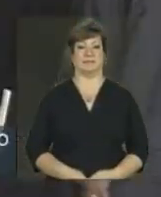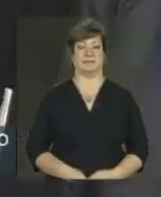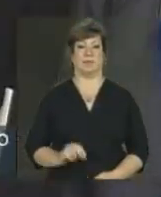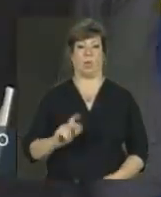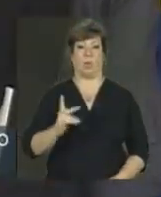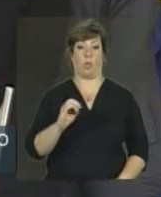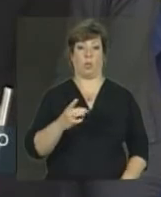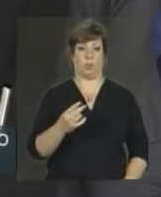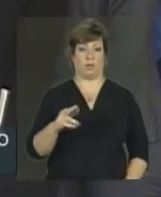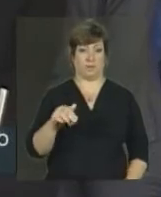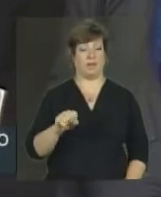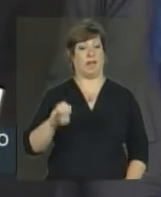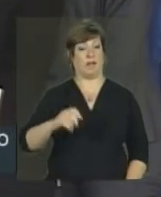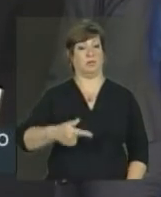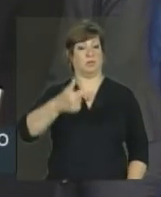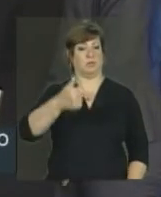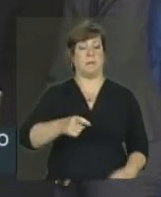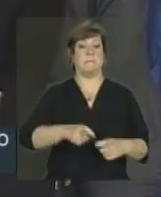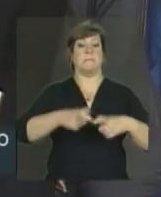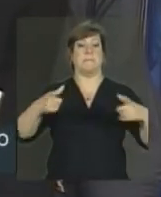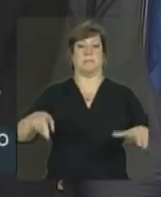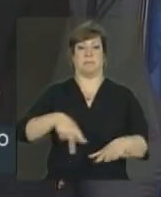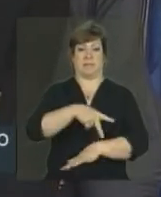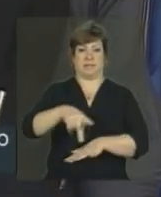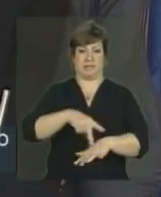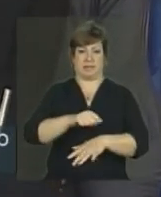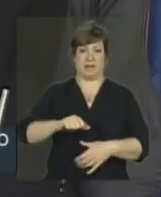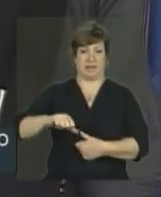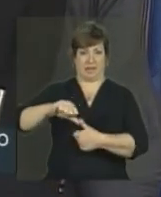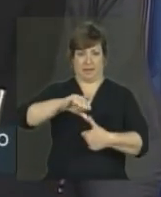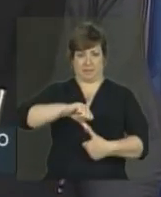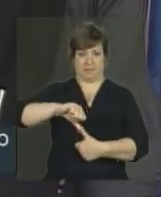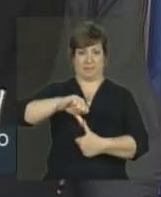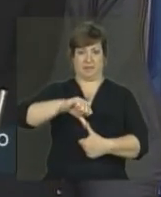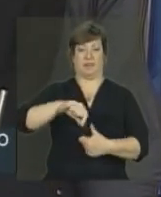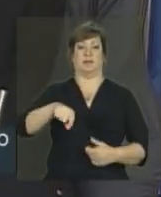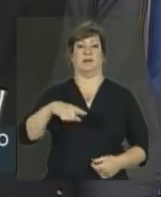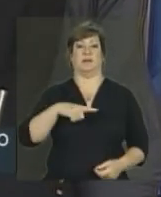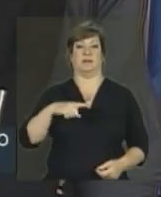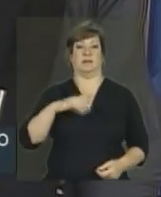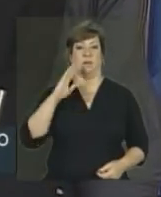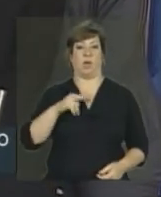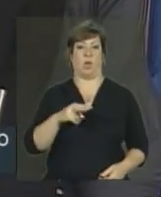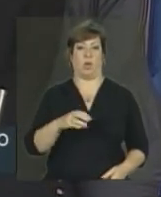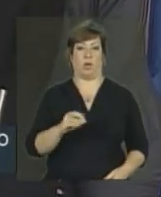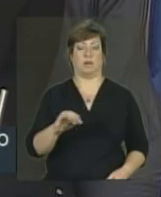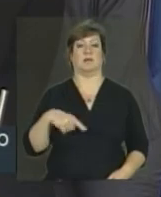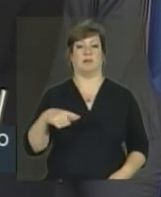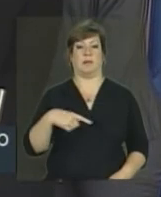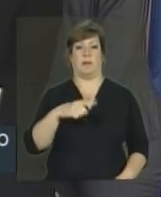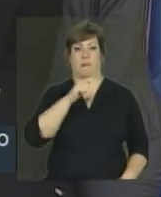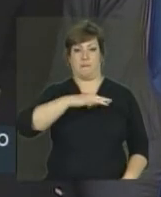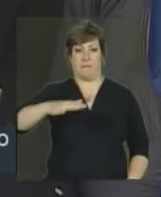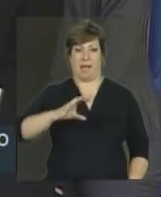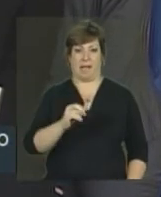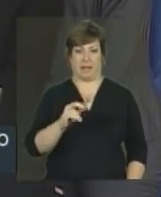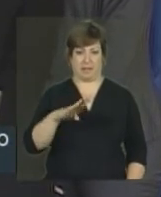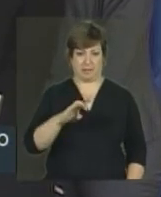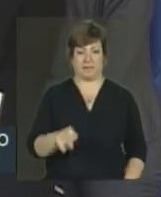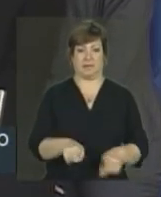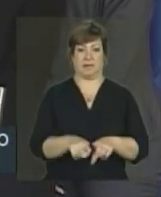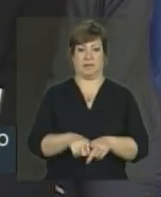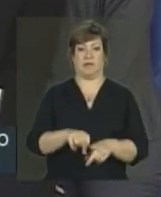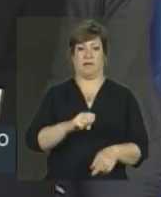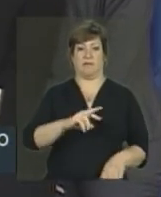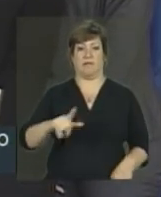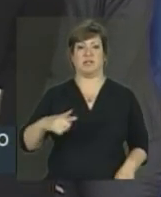Honduras é o segundo maior país da América Central, limitado ao norte pelo Mar do Caribe, ao sul